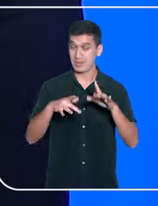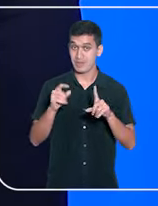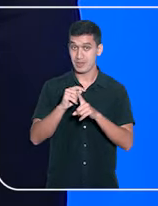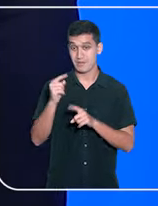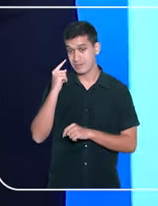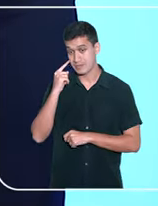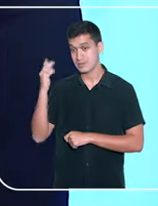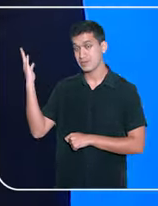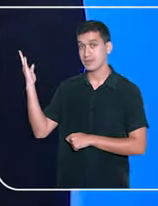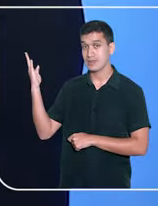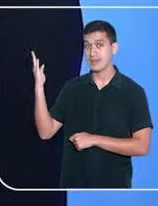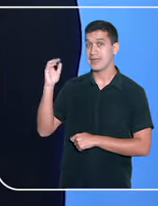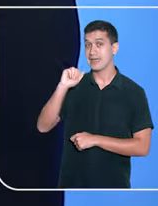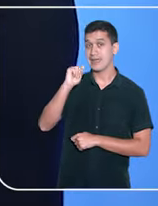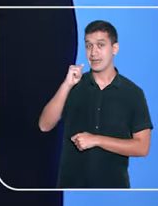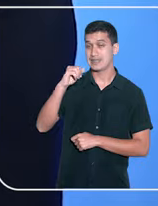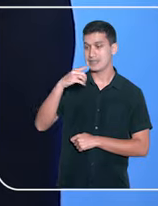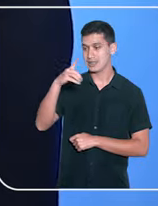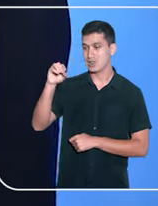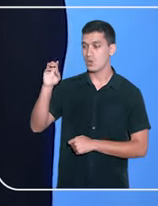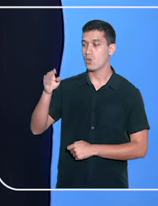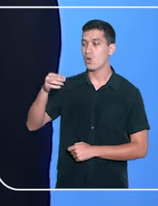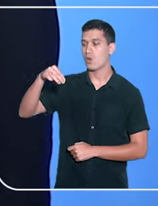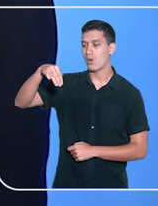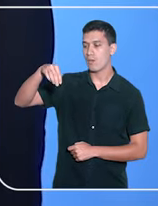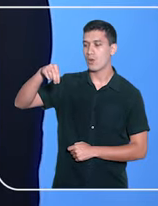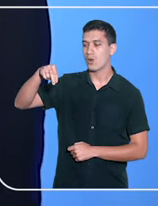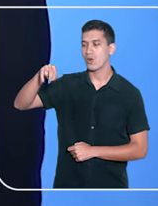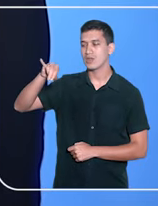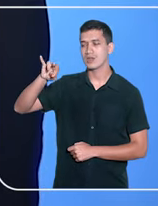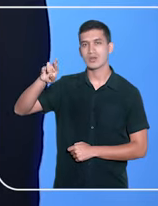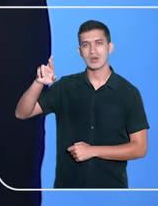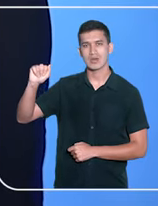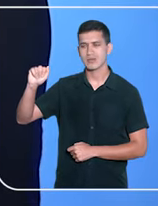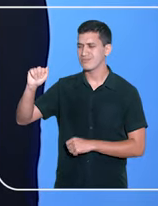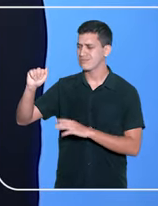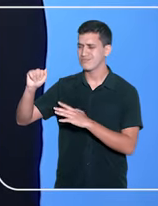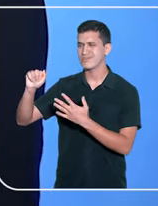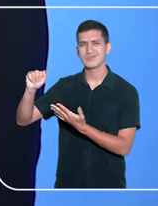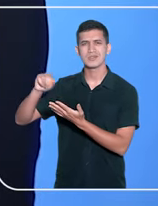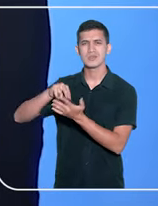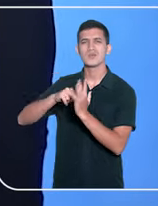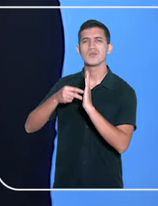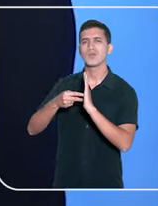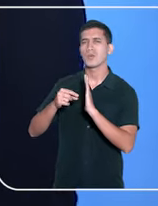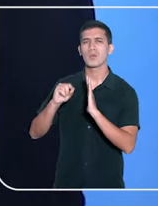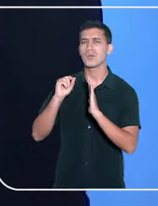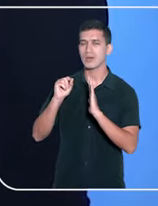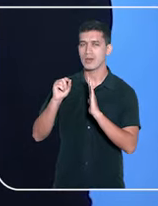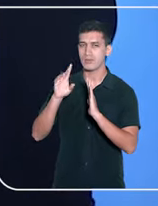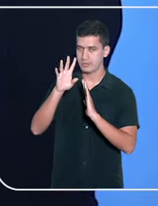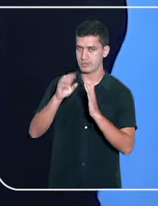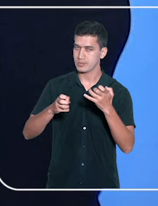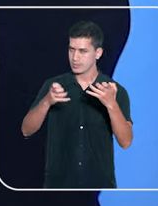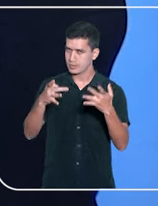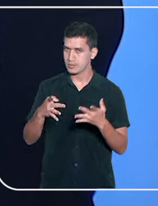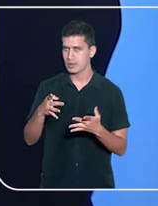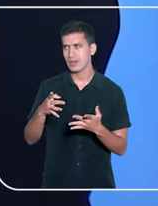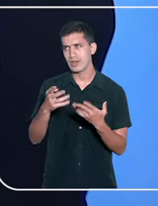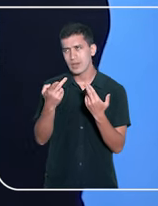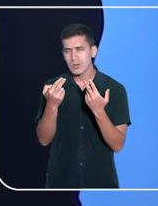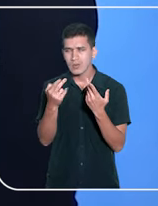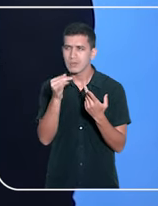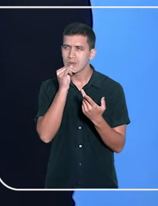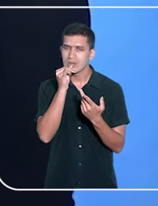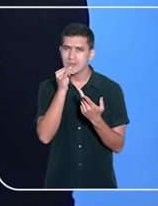expressão ação monitória Então vem comigo aqui no telão para eu te explicar a ação monitória é como